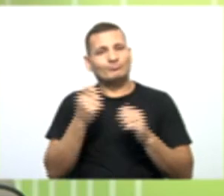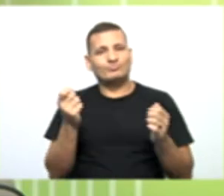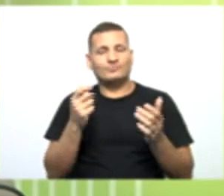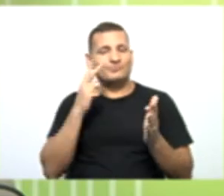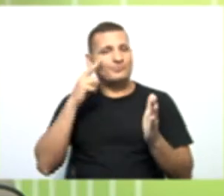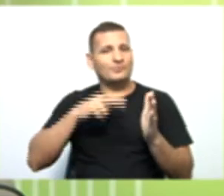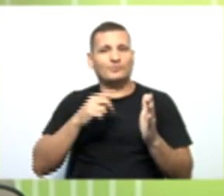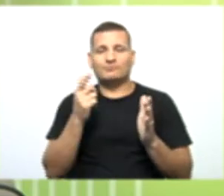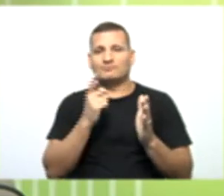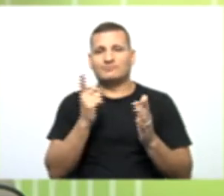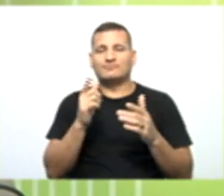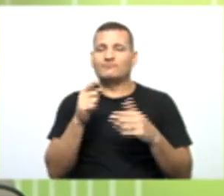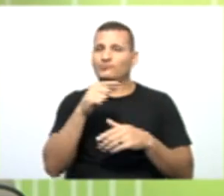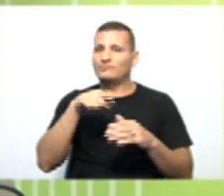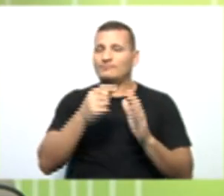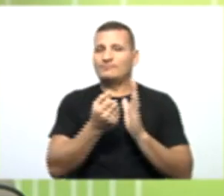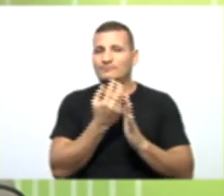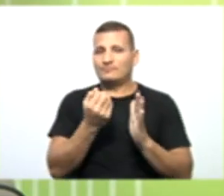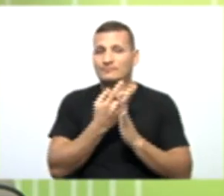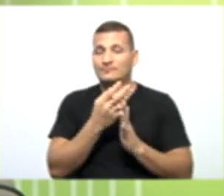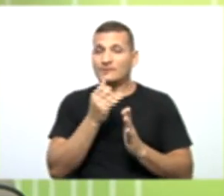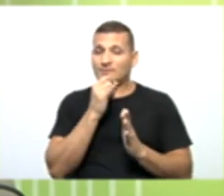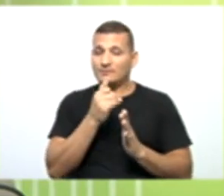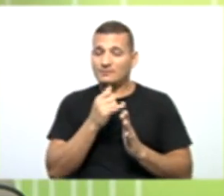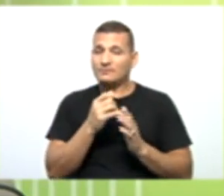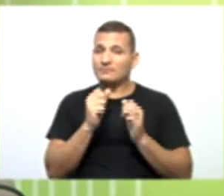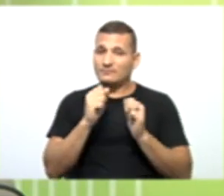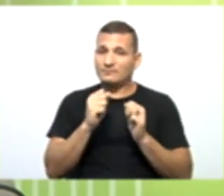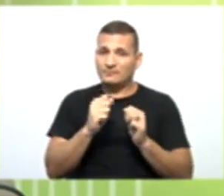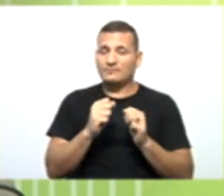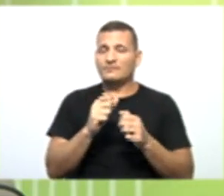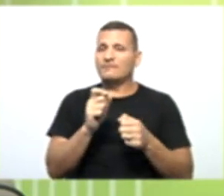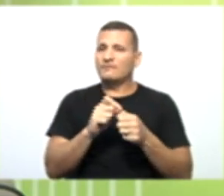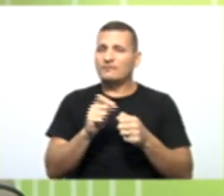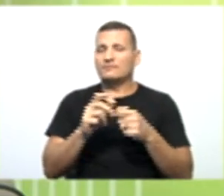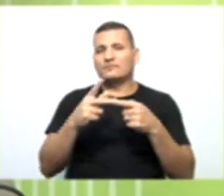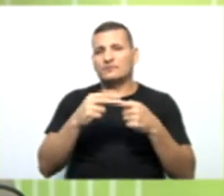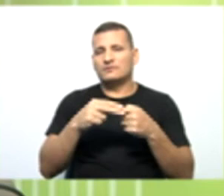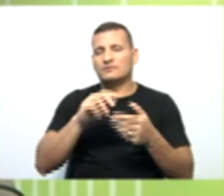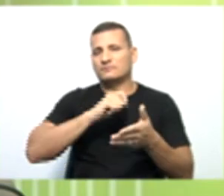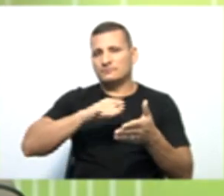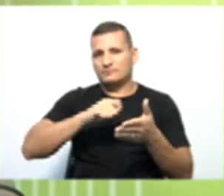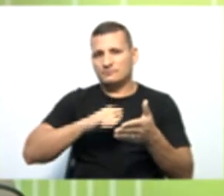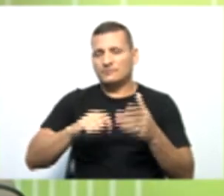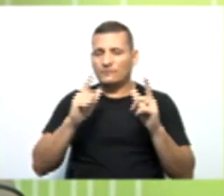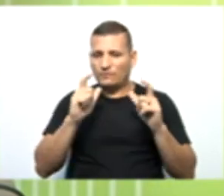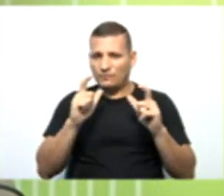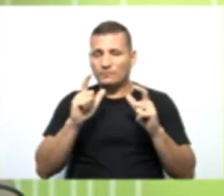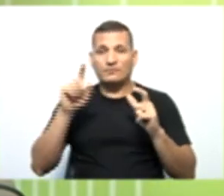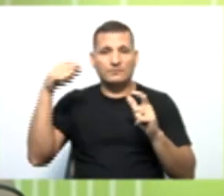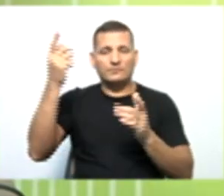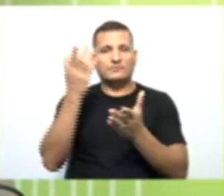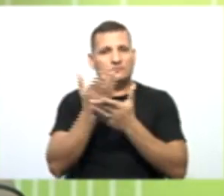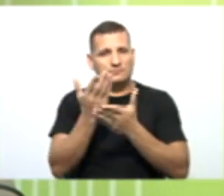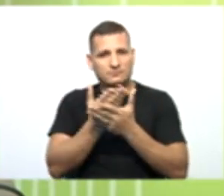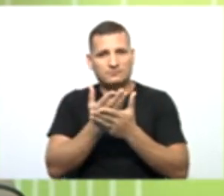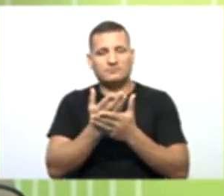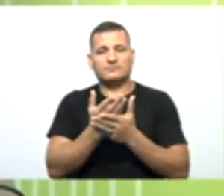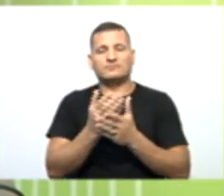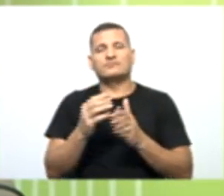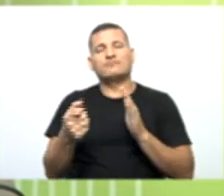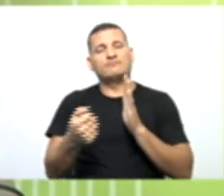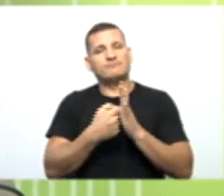atividades que vocês mandaram, enviaram. Se puderem, por favor, façam a caneta, tirem essas fotos. Na próxima aula, participe, que as